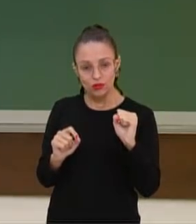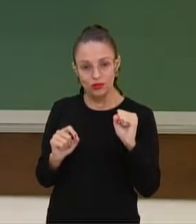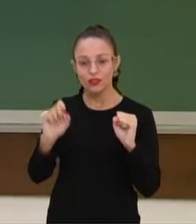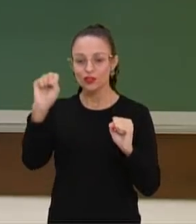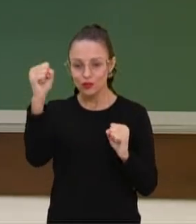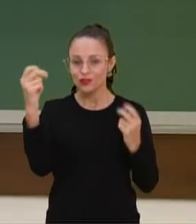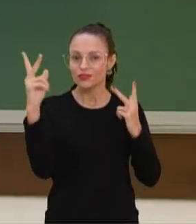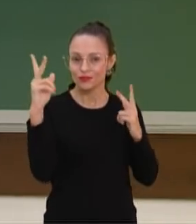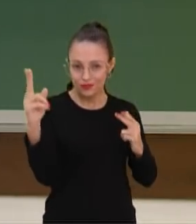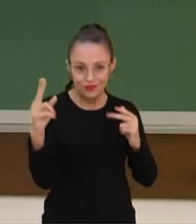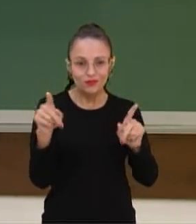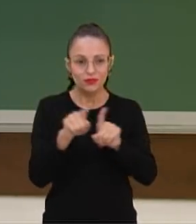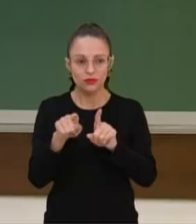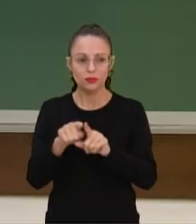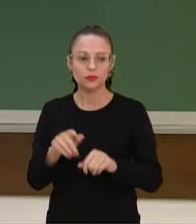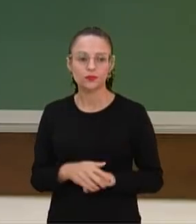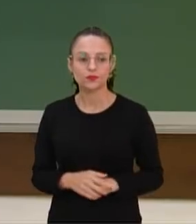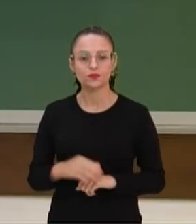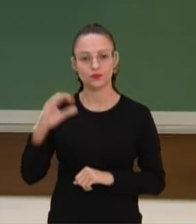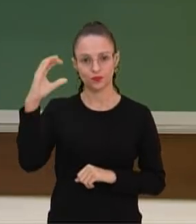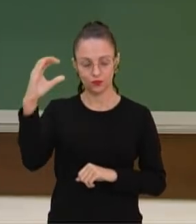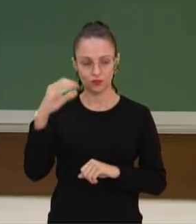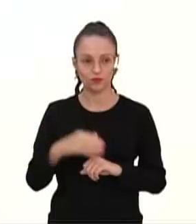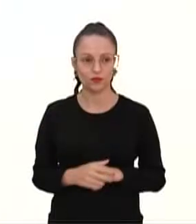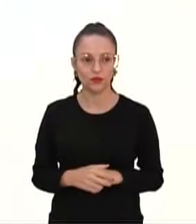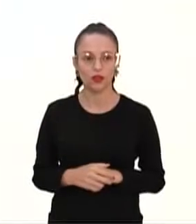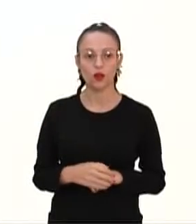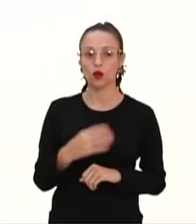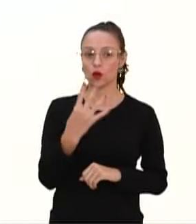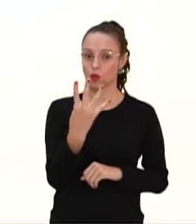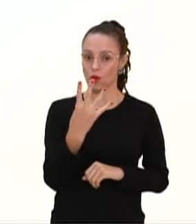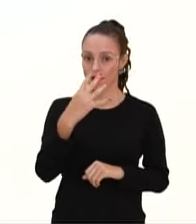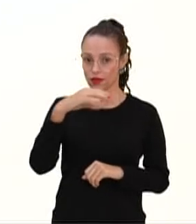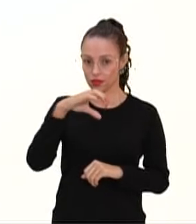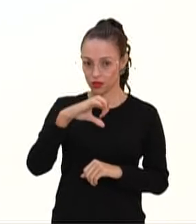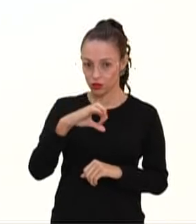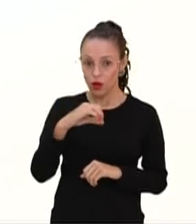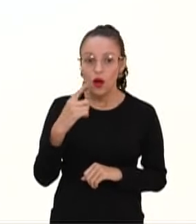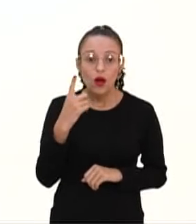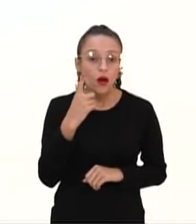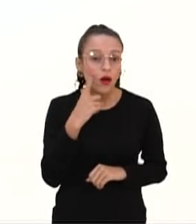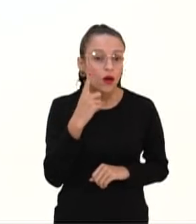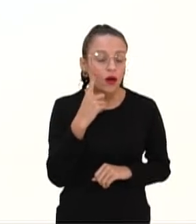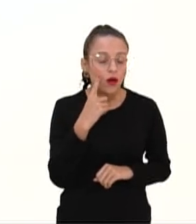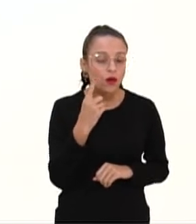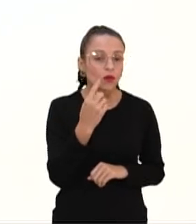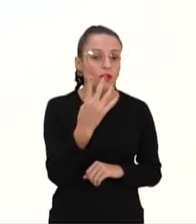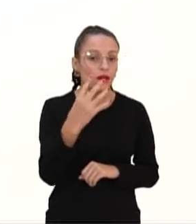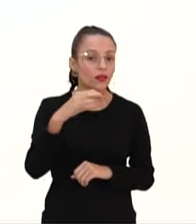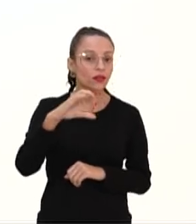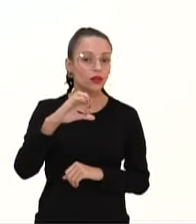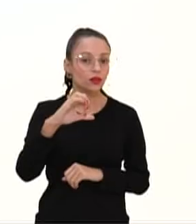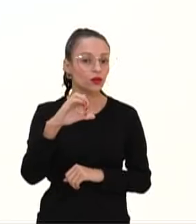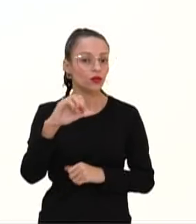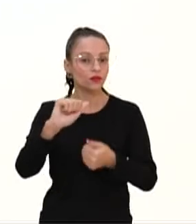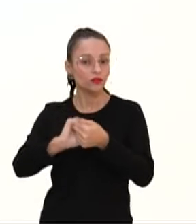8. E no item C, 49, olha o expoente do 49.